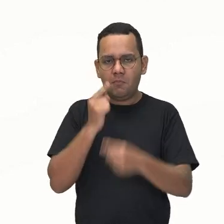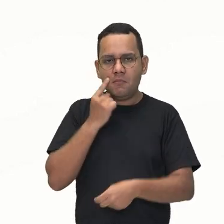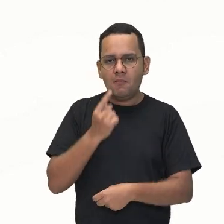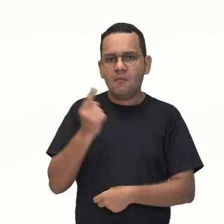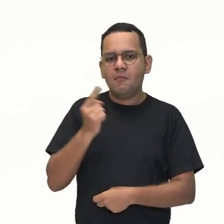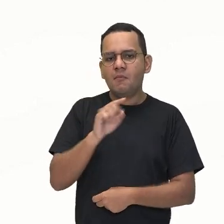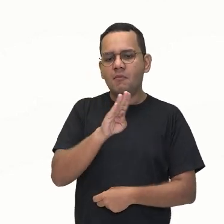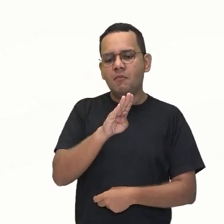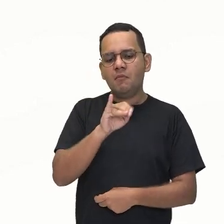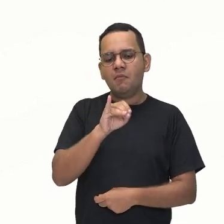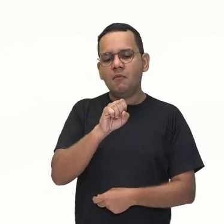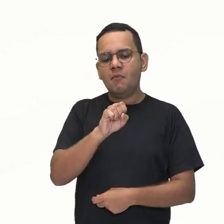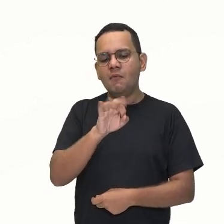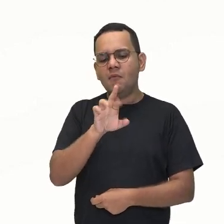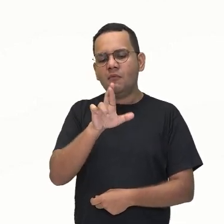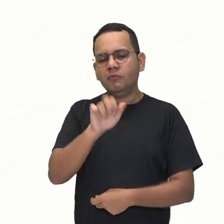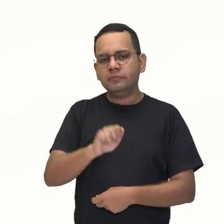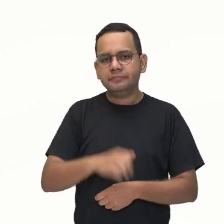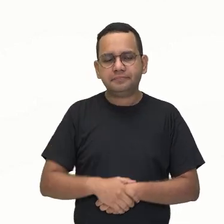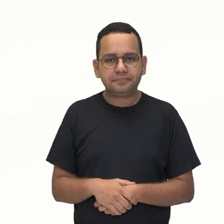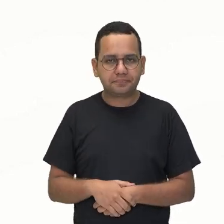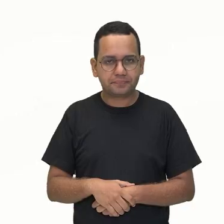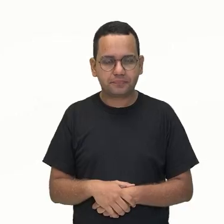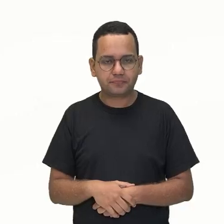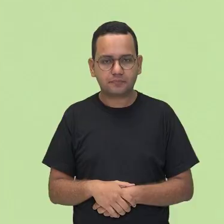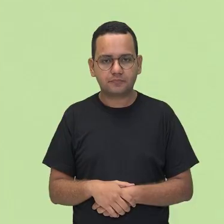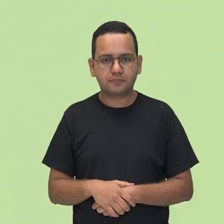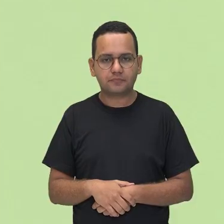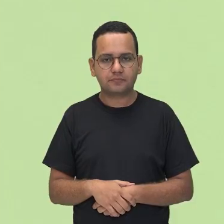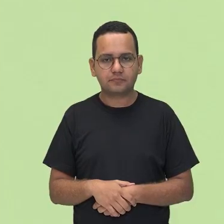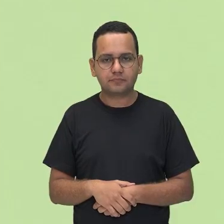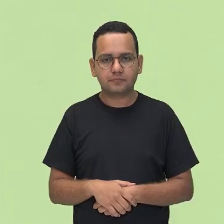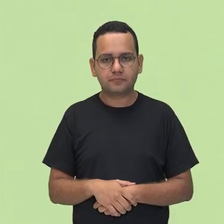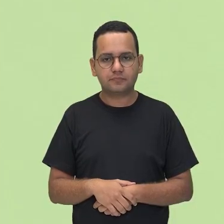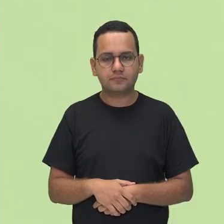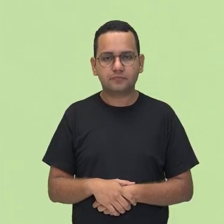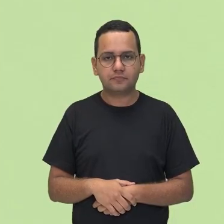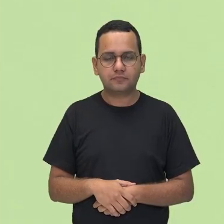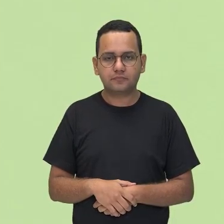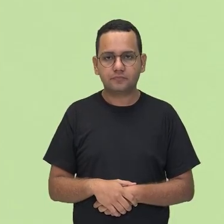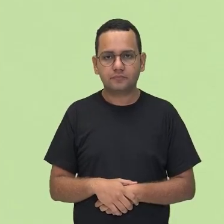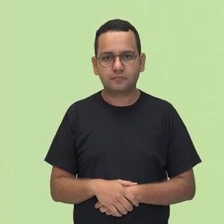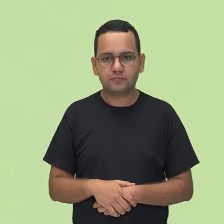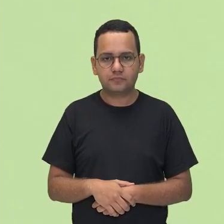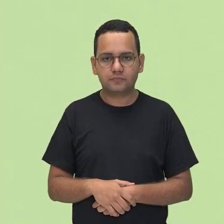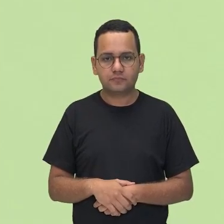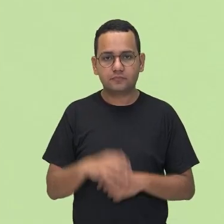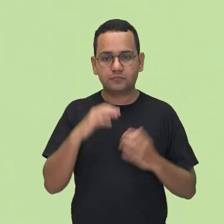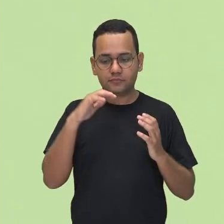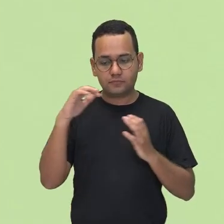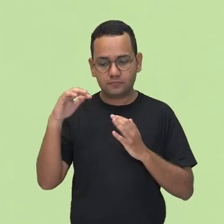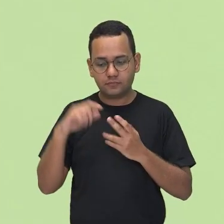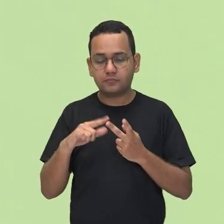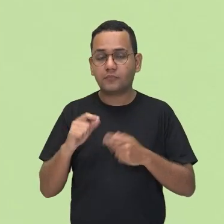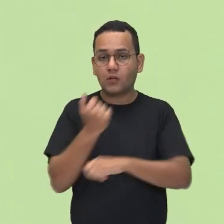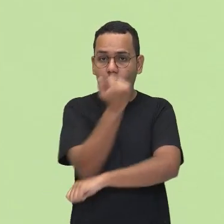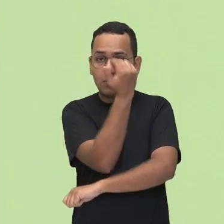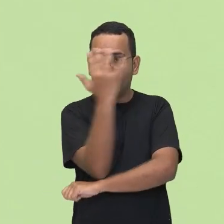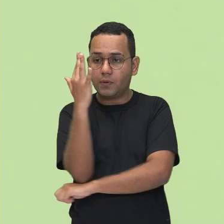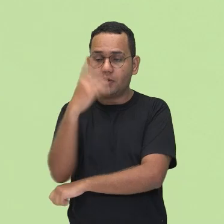biosfera, tá? Então nós temos aí que no meio ambiente ele é composto pela